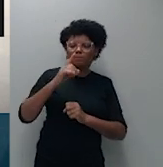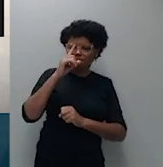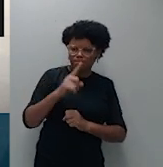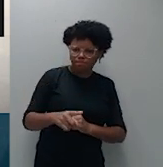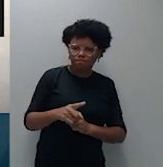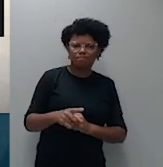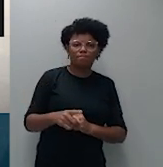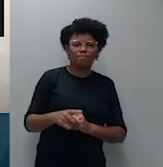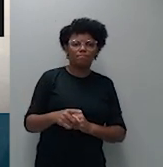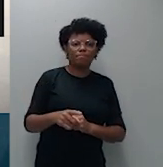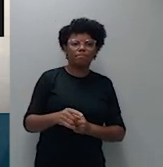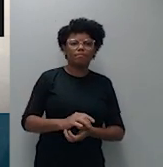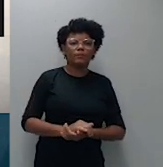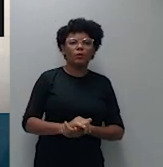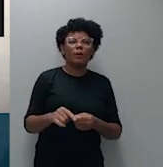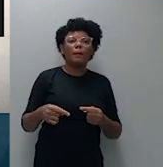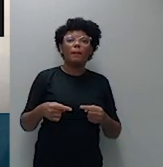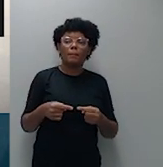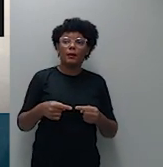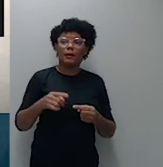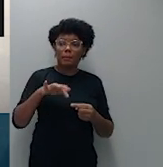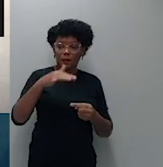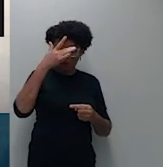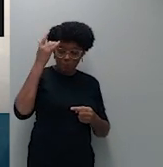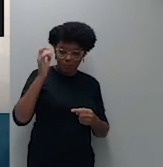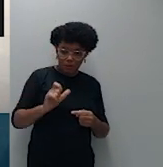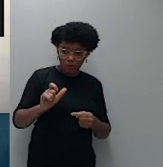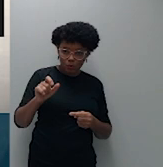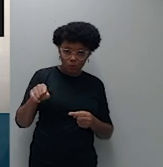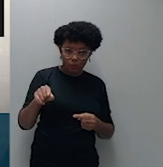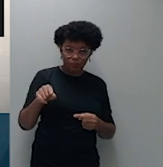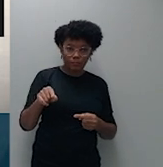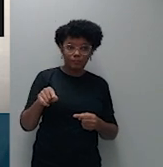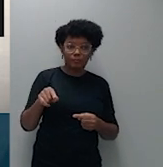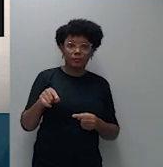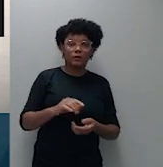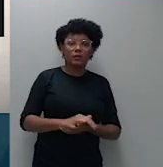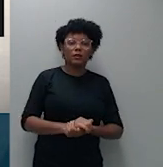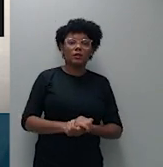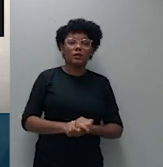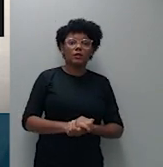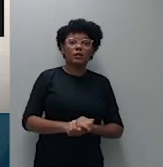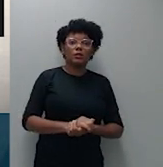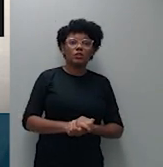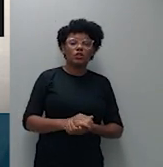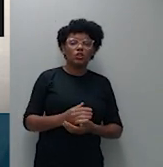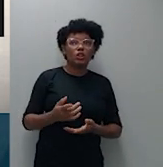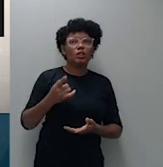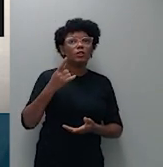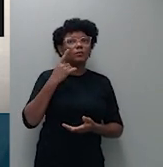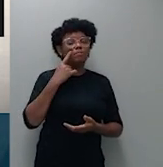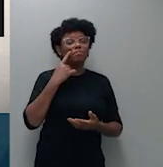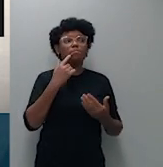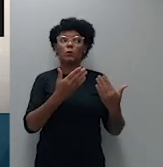terminaram o abrigamento do paciente o agravante de